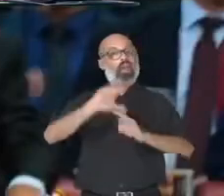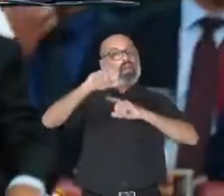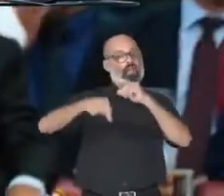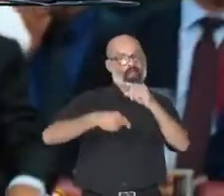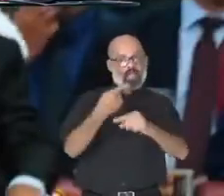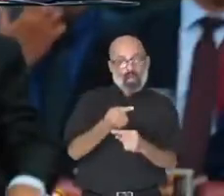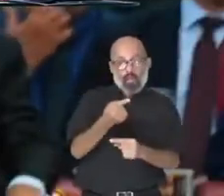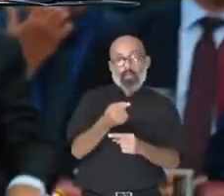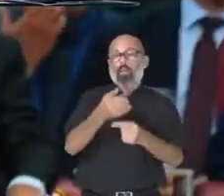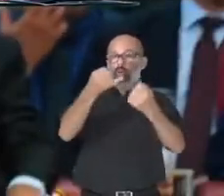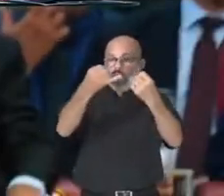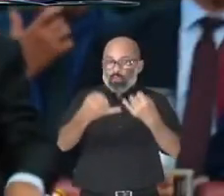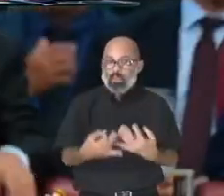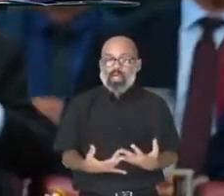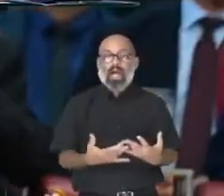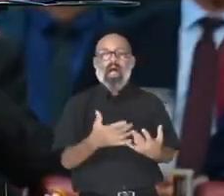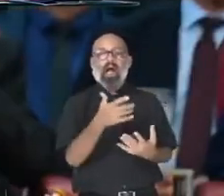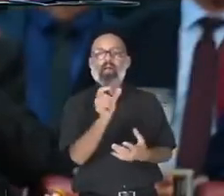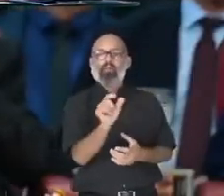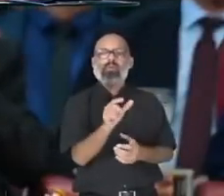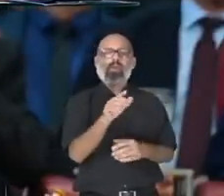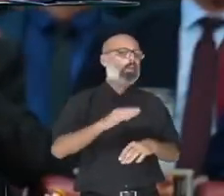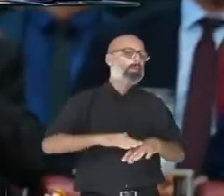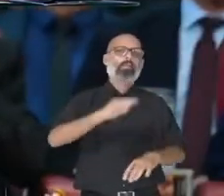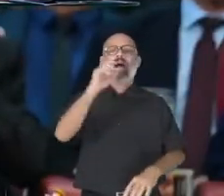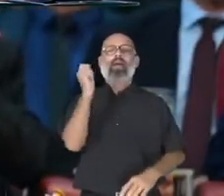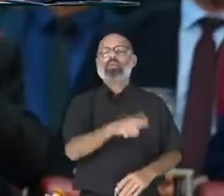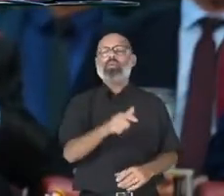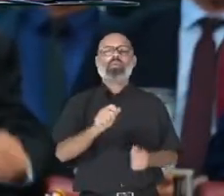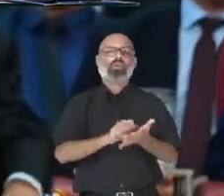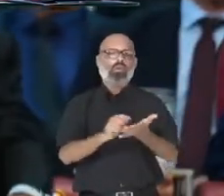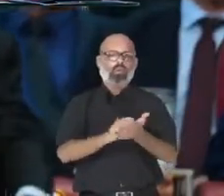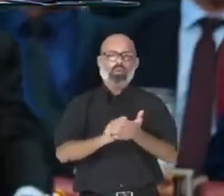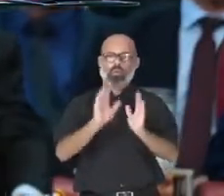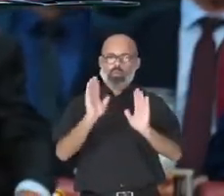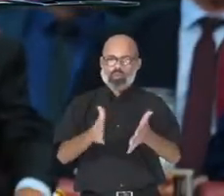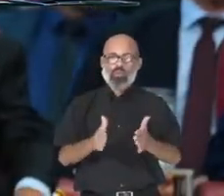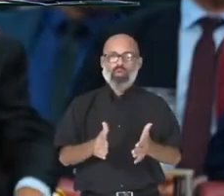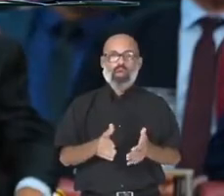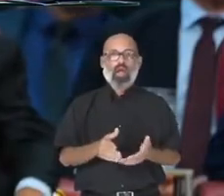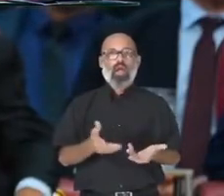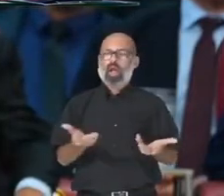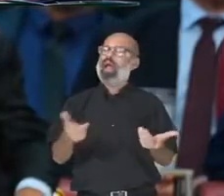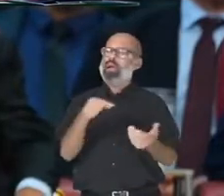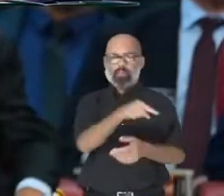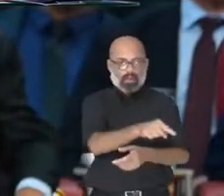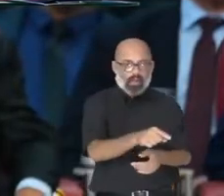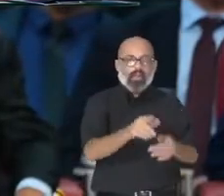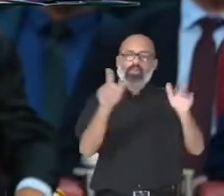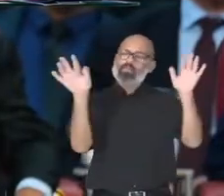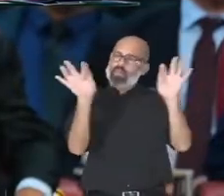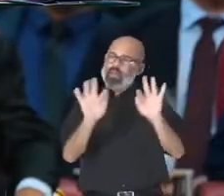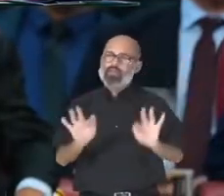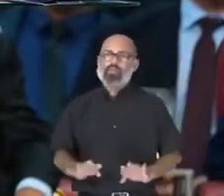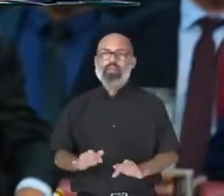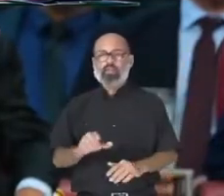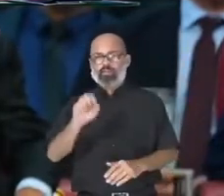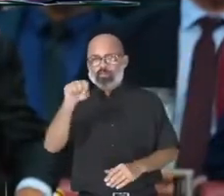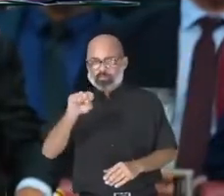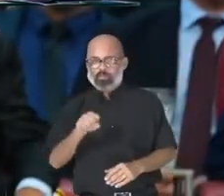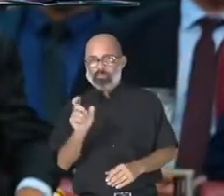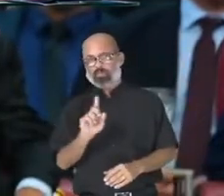Depois de dizer a eles essas palavras: vocês farão obras maiores do que as que eu fiz. Era para eles ficarem felizes, Lorinaldo. Sim ou